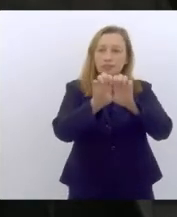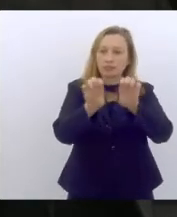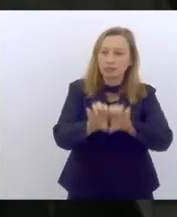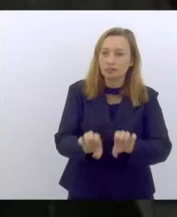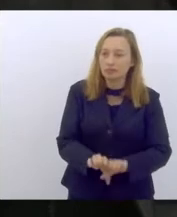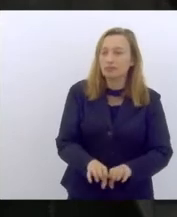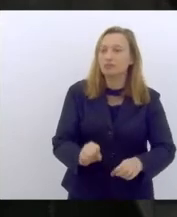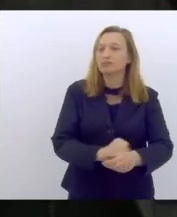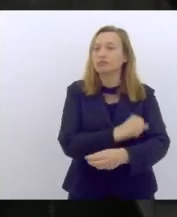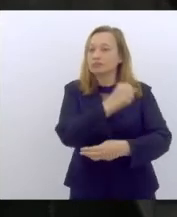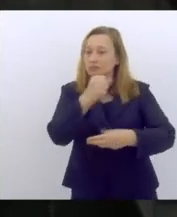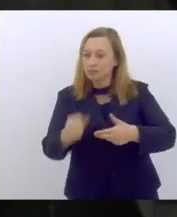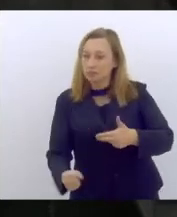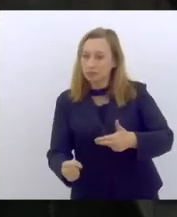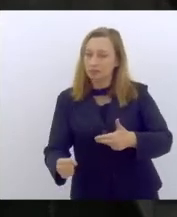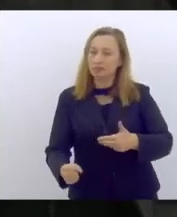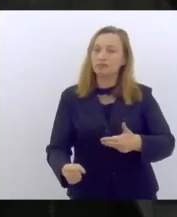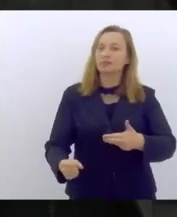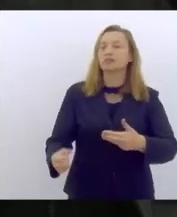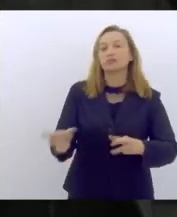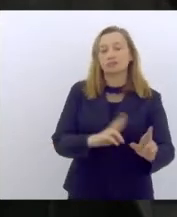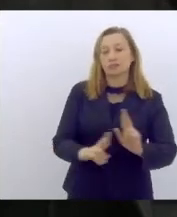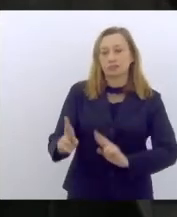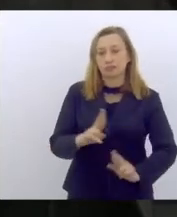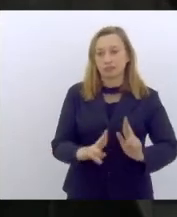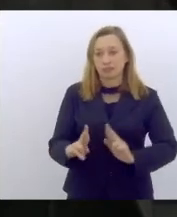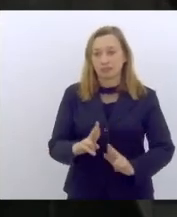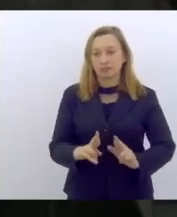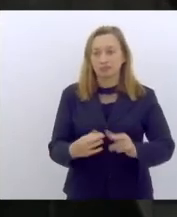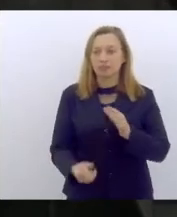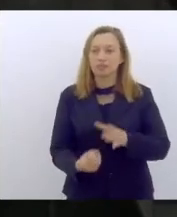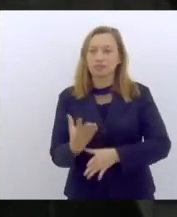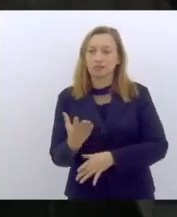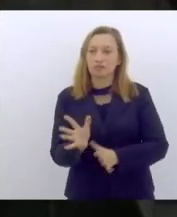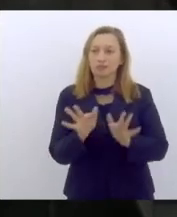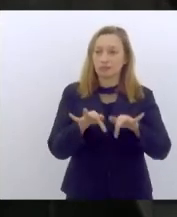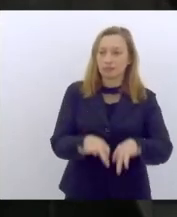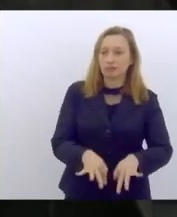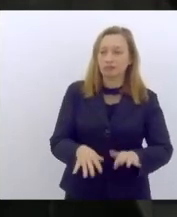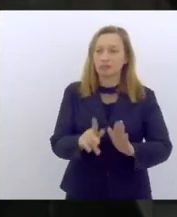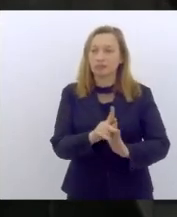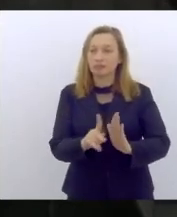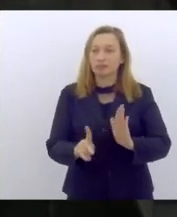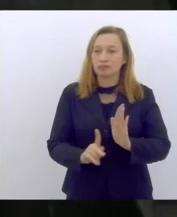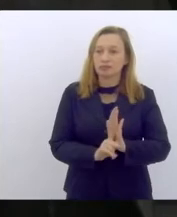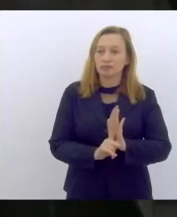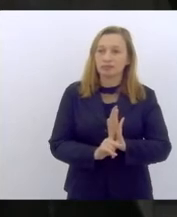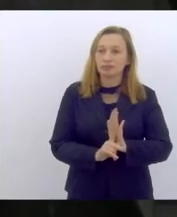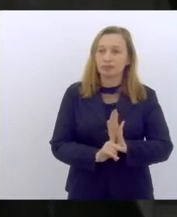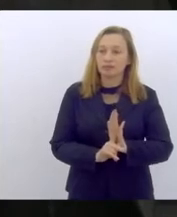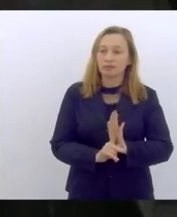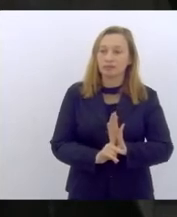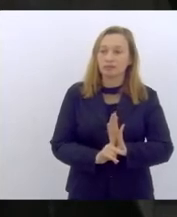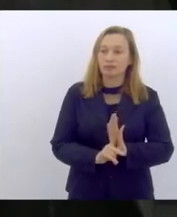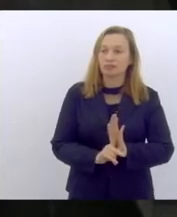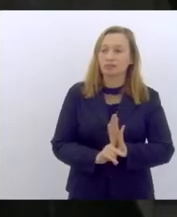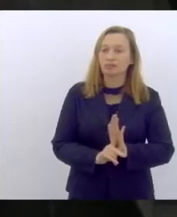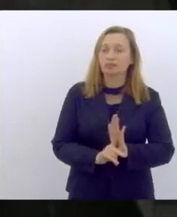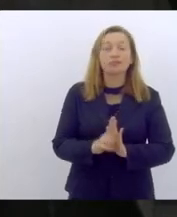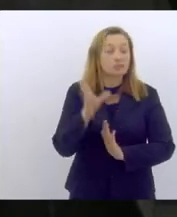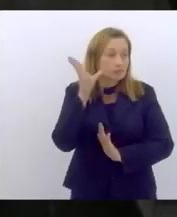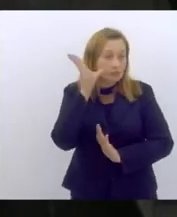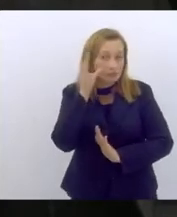dos poderes e da relação entre eles e produziram ao final um projeto que fosse para eles